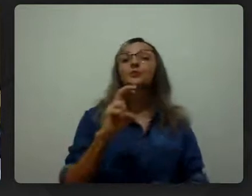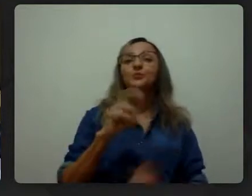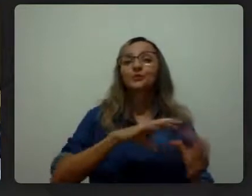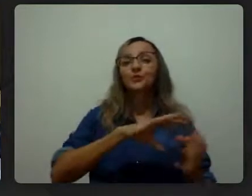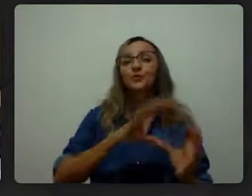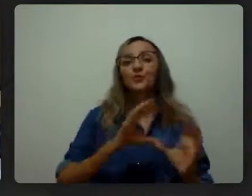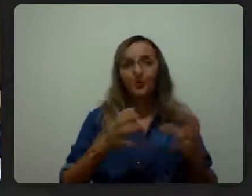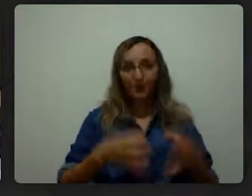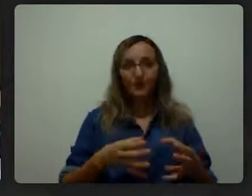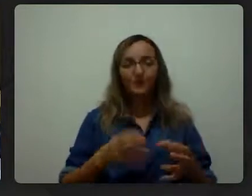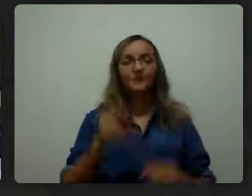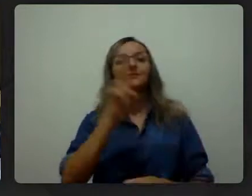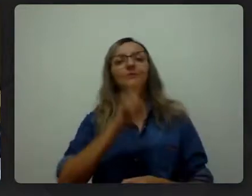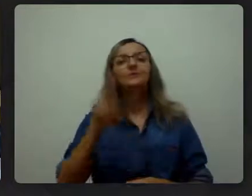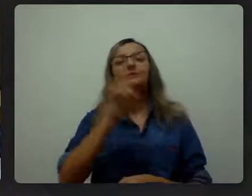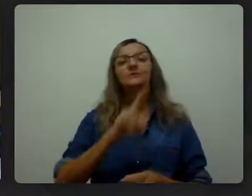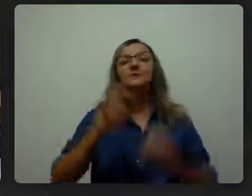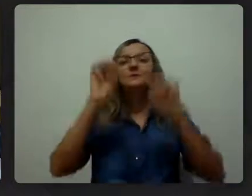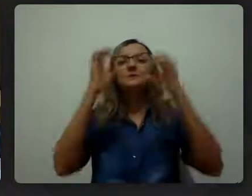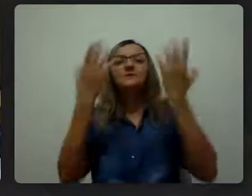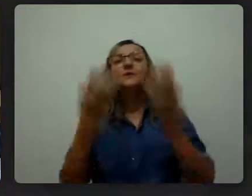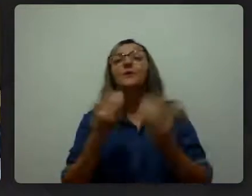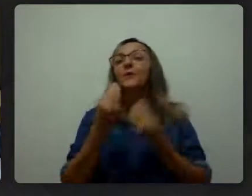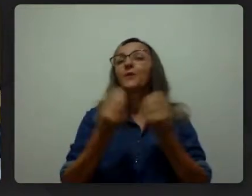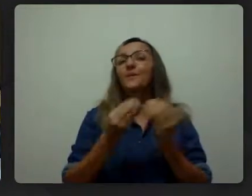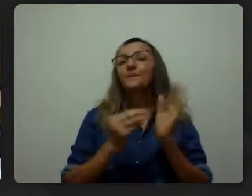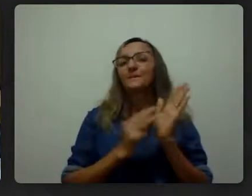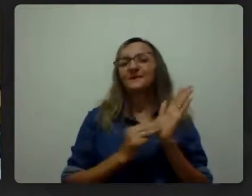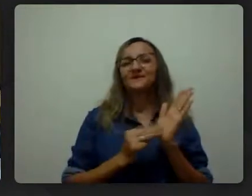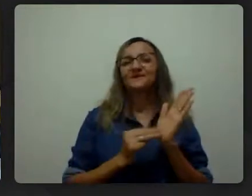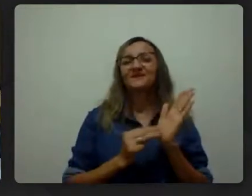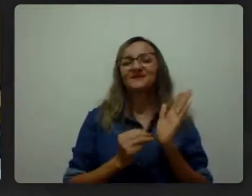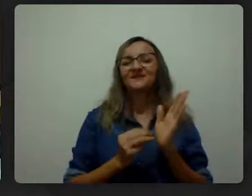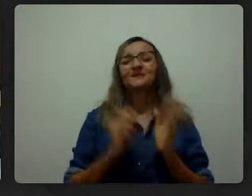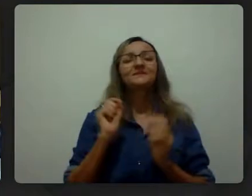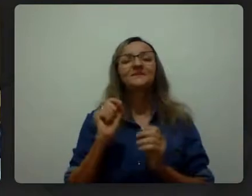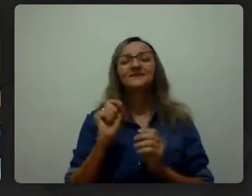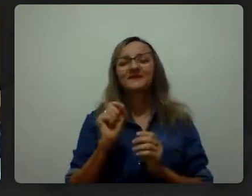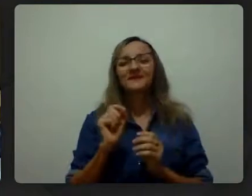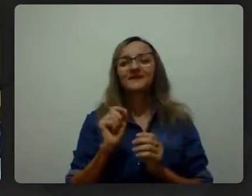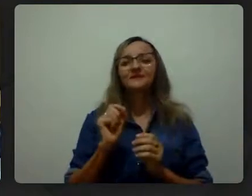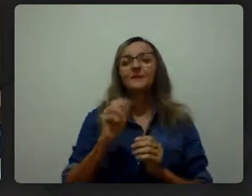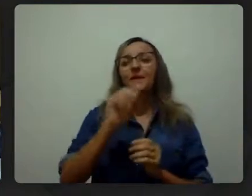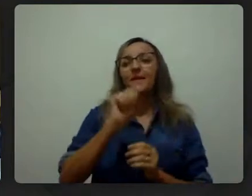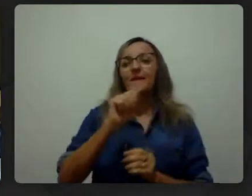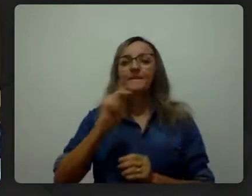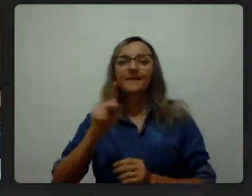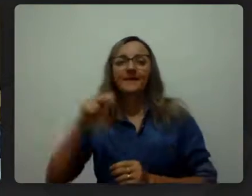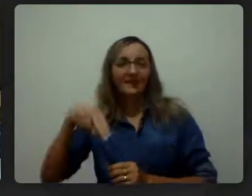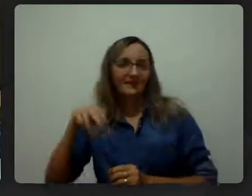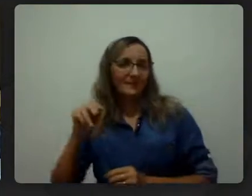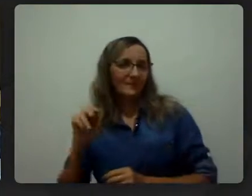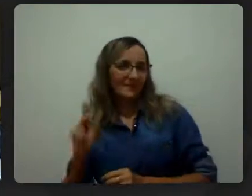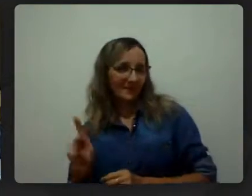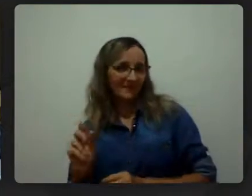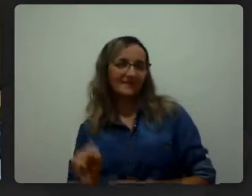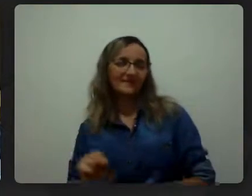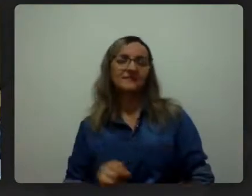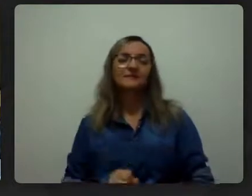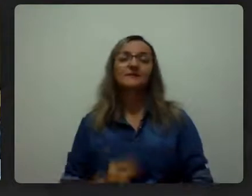vão começar conhecendo a metodologia e já vem turmas que eu já coloquei como seminário e eles vão colocar